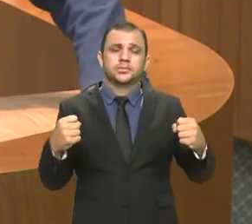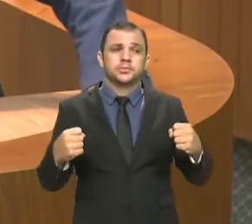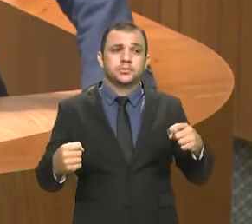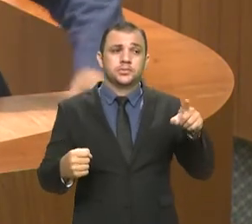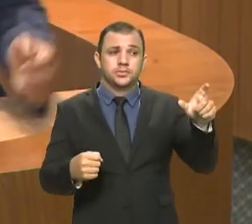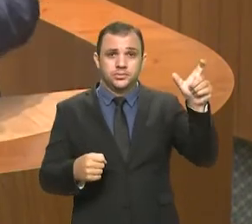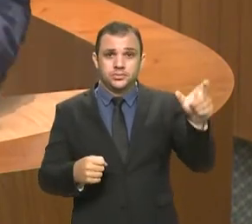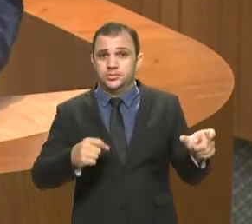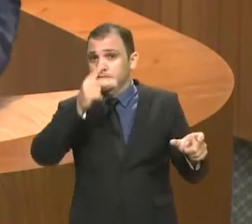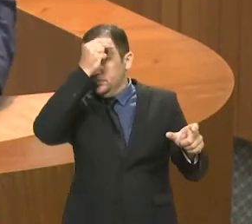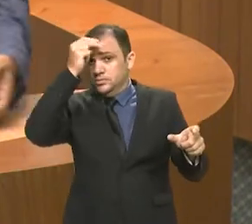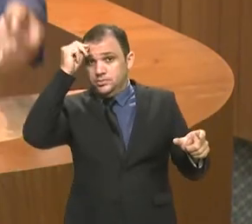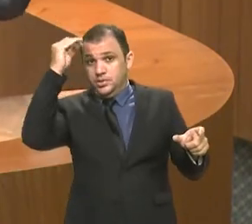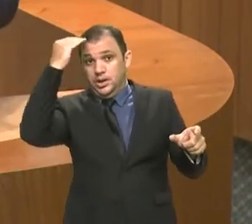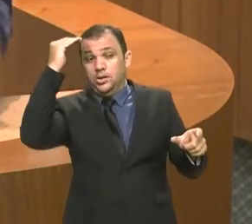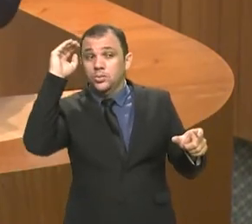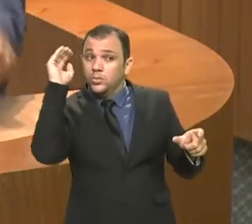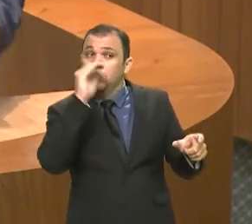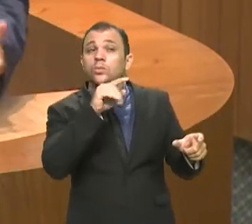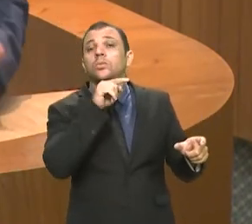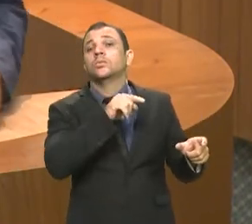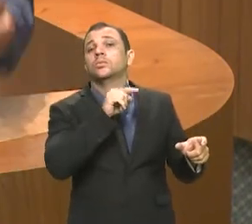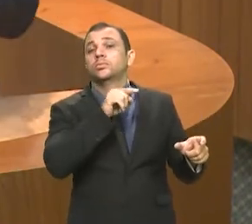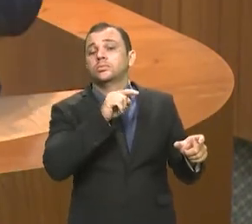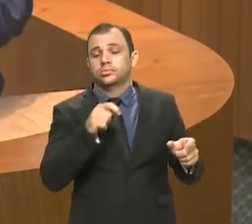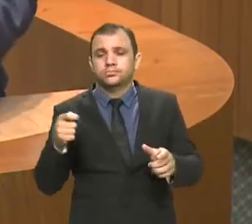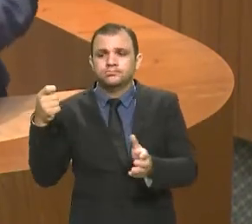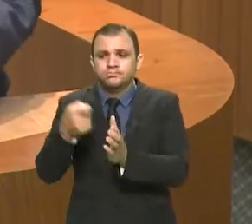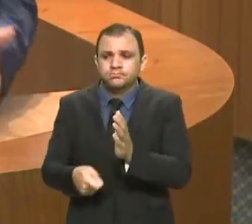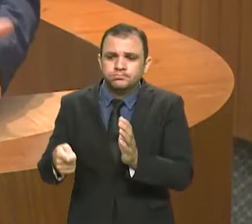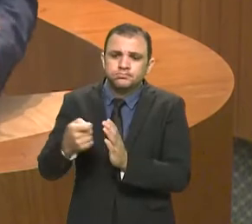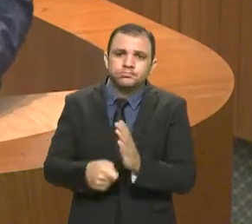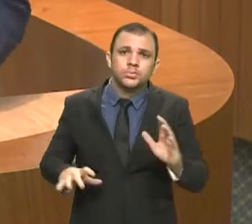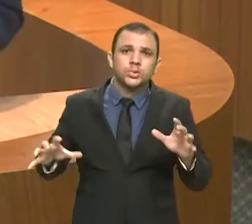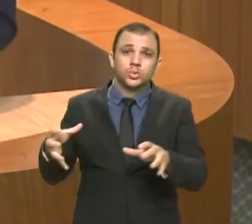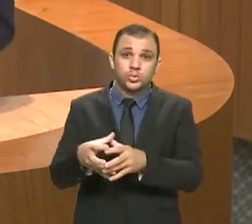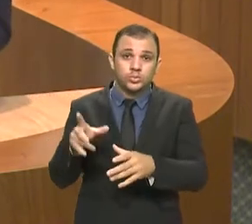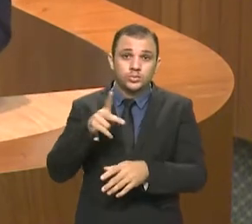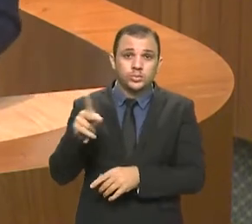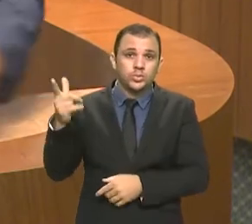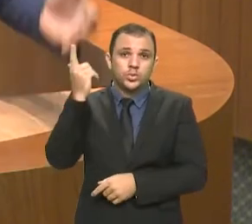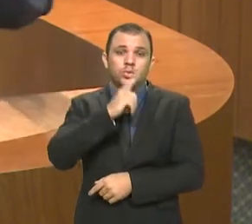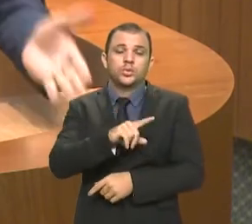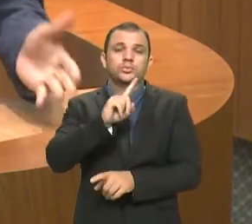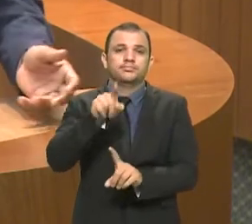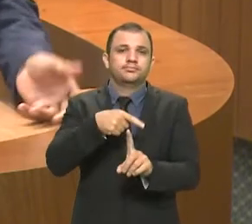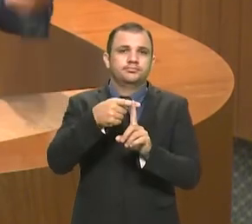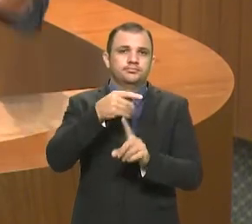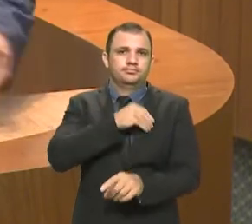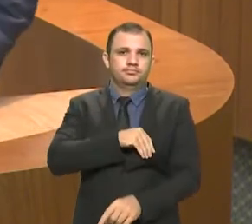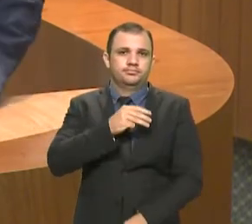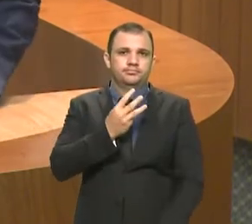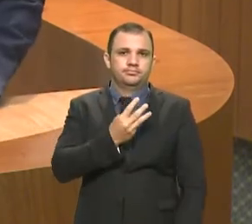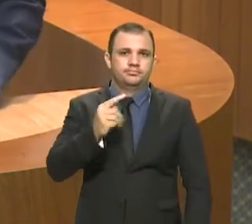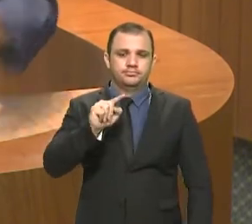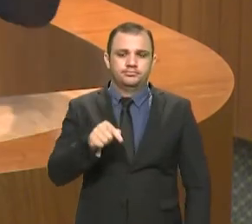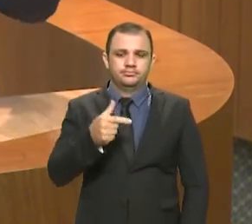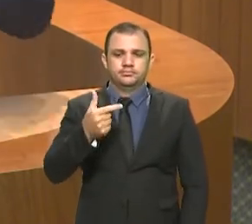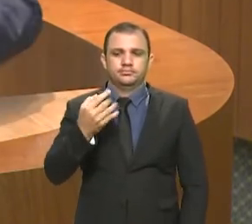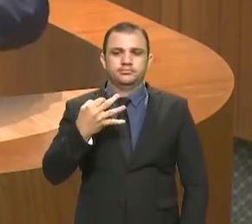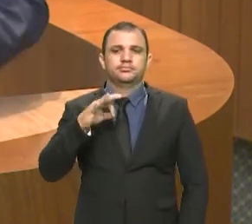sua. Muita luta. Graças aos professores, eles conseguiram ajuste de 33,24%, que é lei, que é